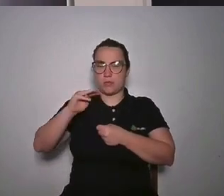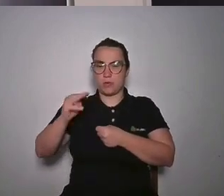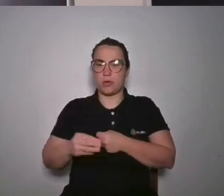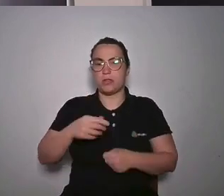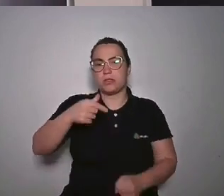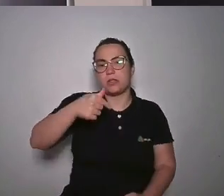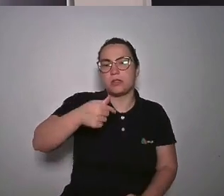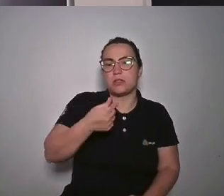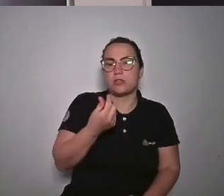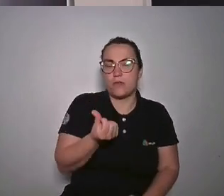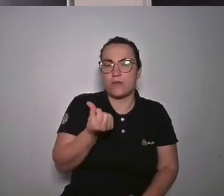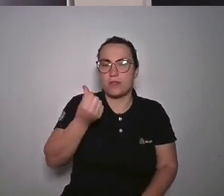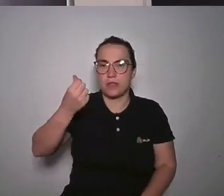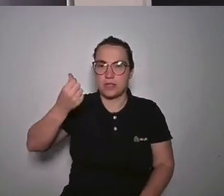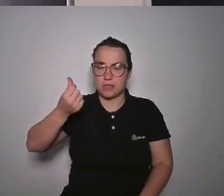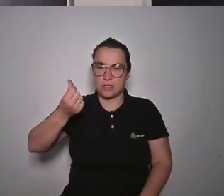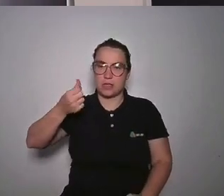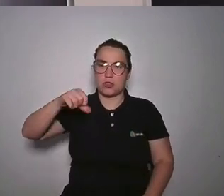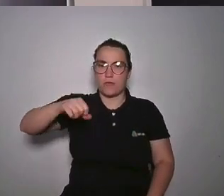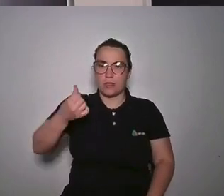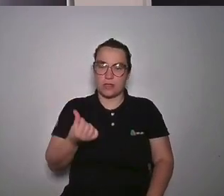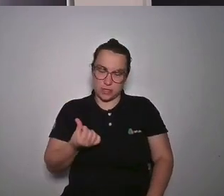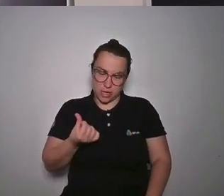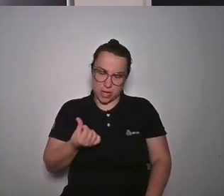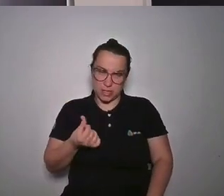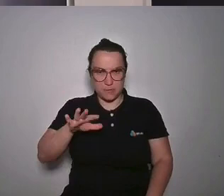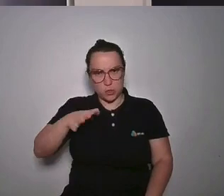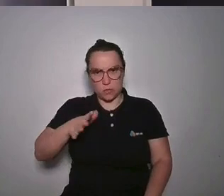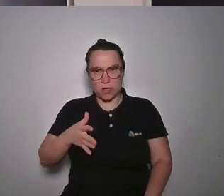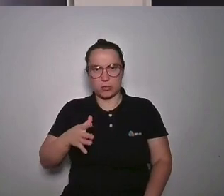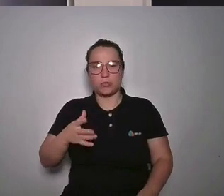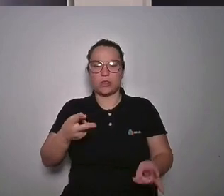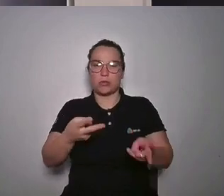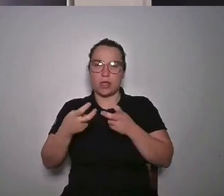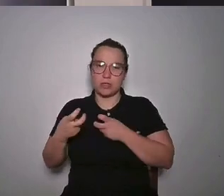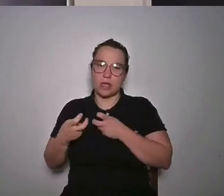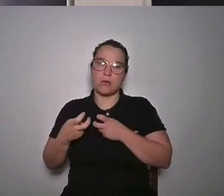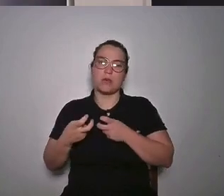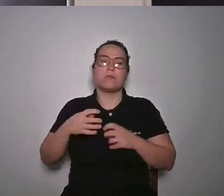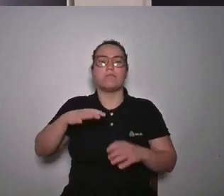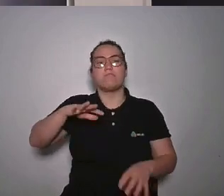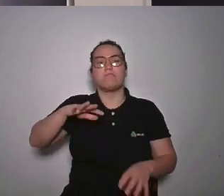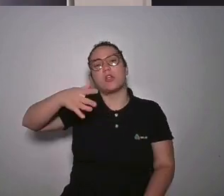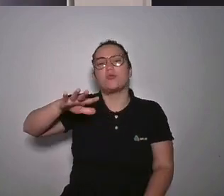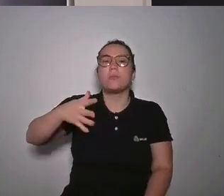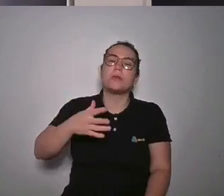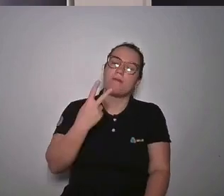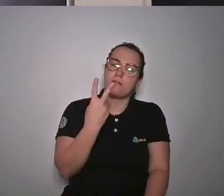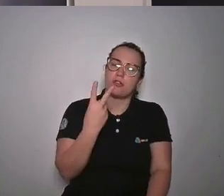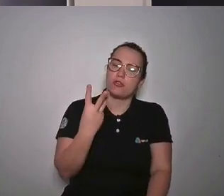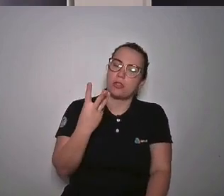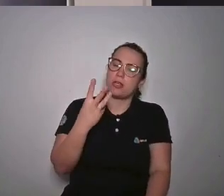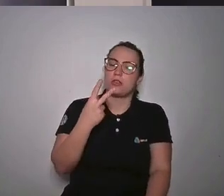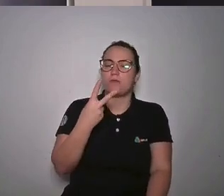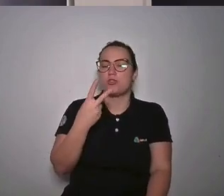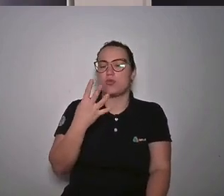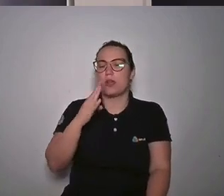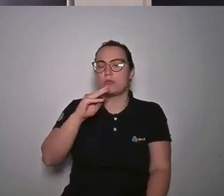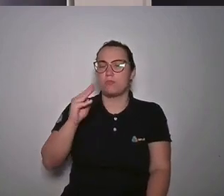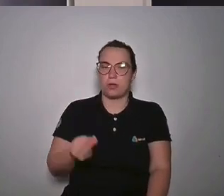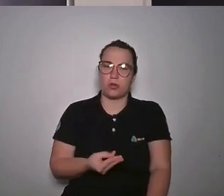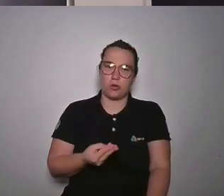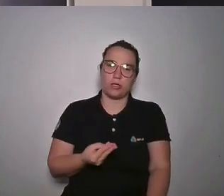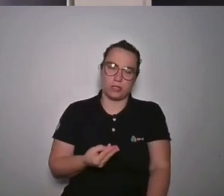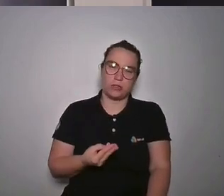10.796.000 estimado para devolver à União, mas recebe de volta em torno de 23 a 24 milhões,